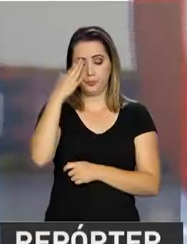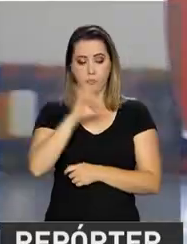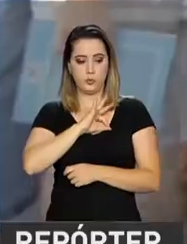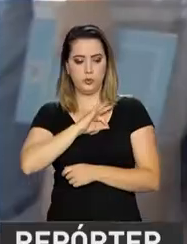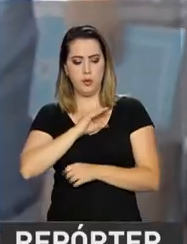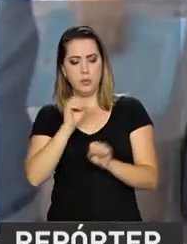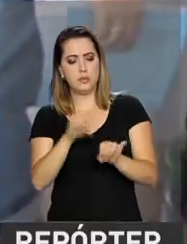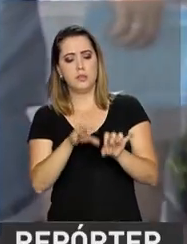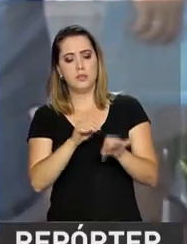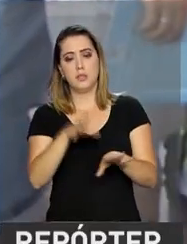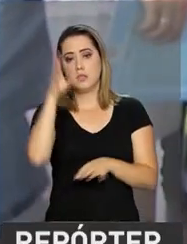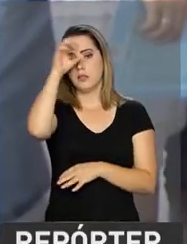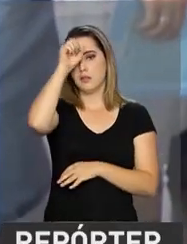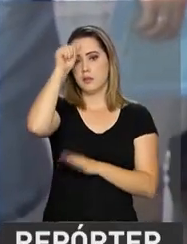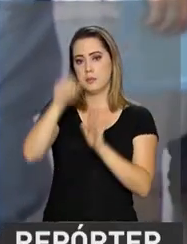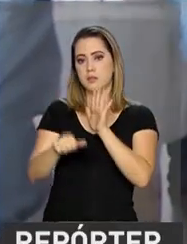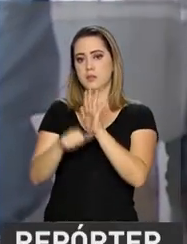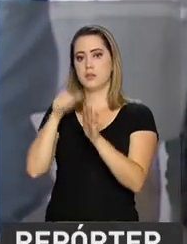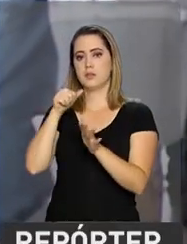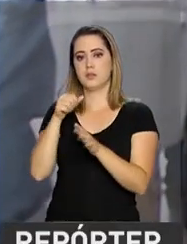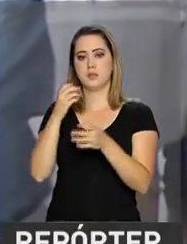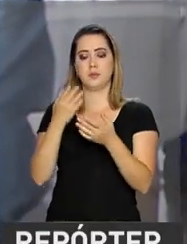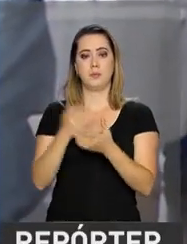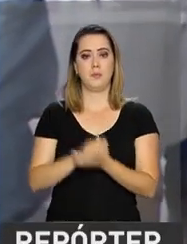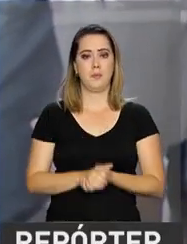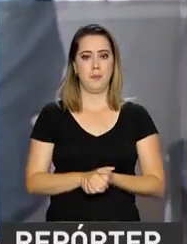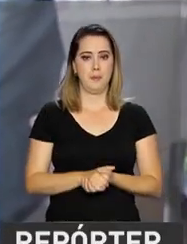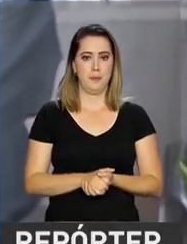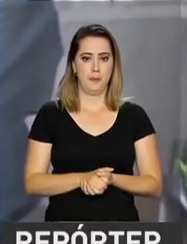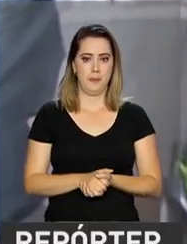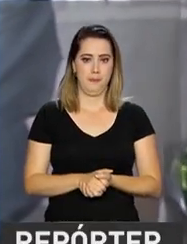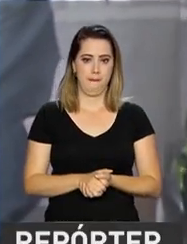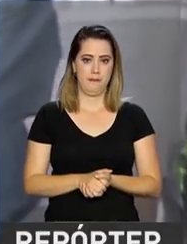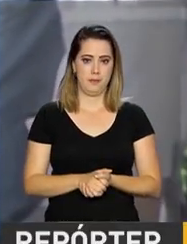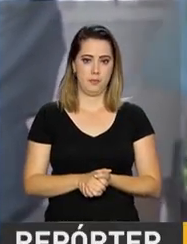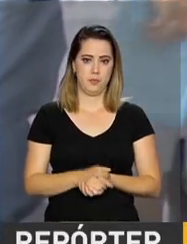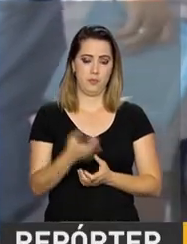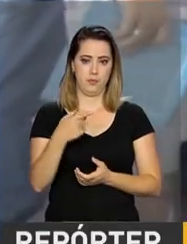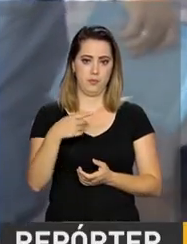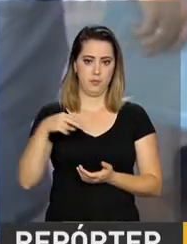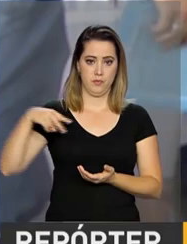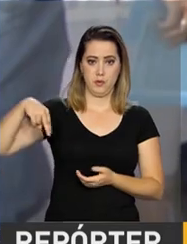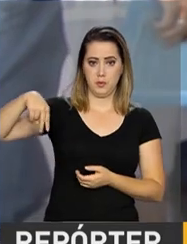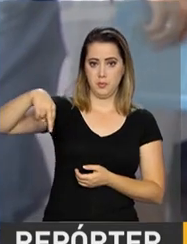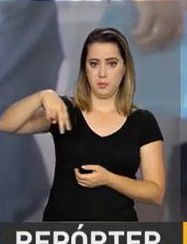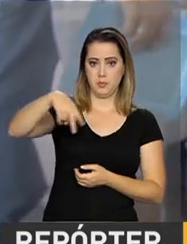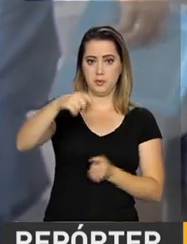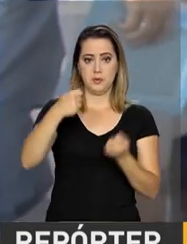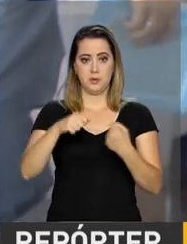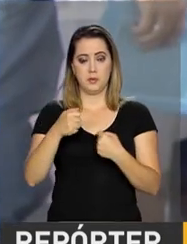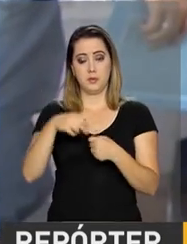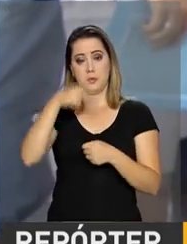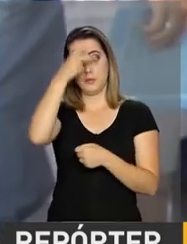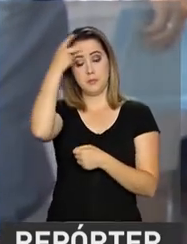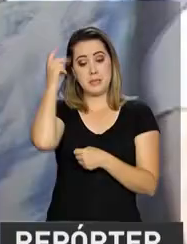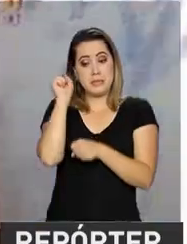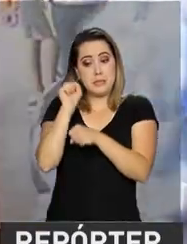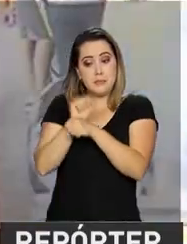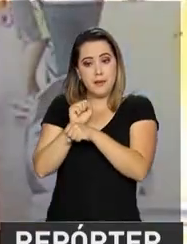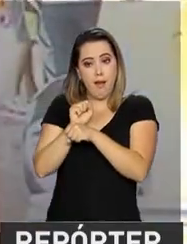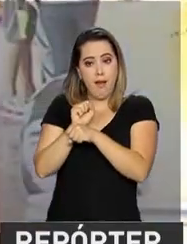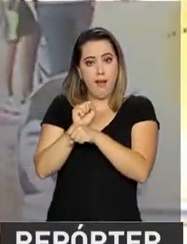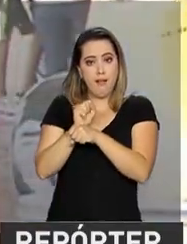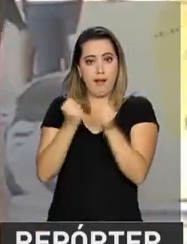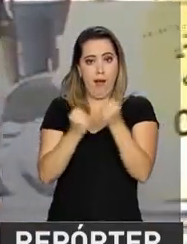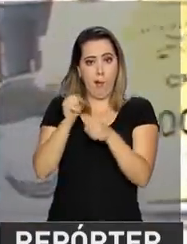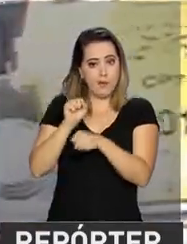policiais e aprendeu as primeiras lições de trânsito. Para quando for andar aqui, o pedestre estiver passando, tem que parar.